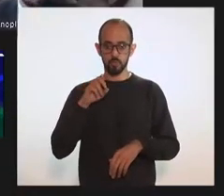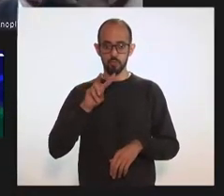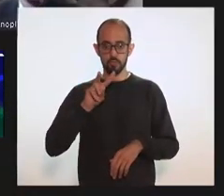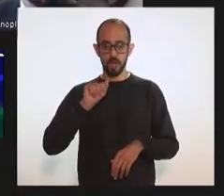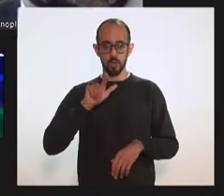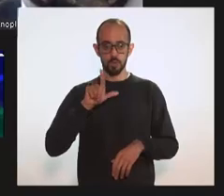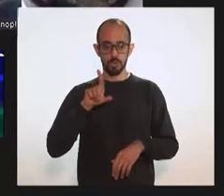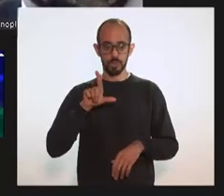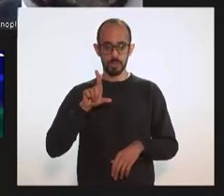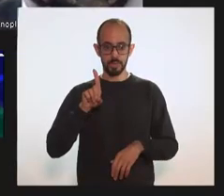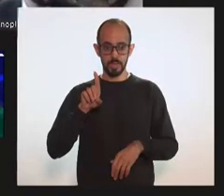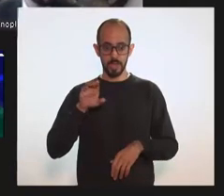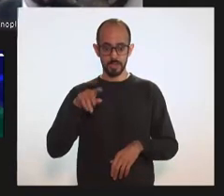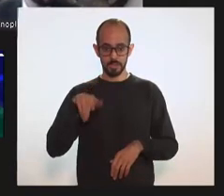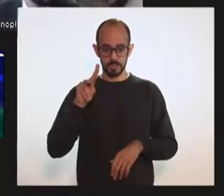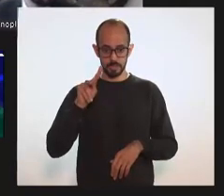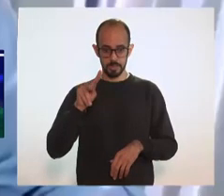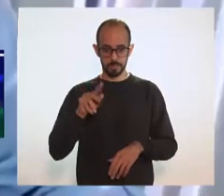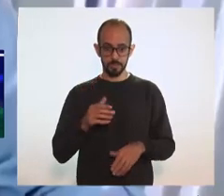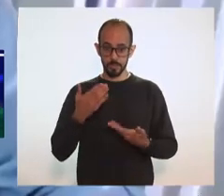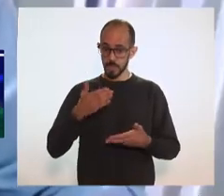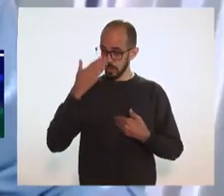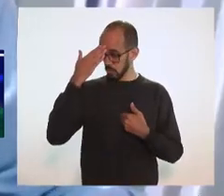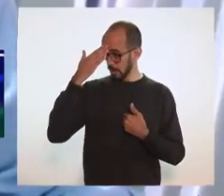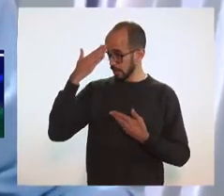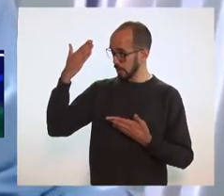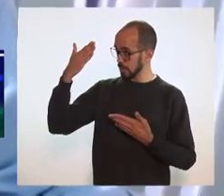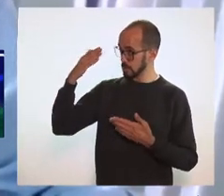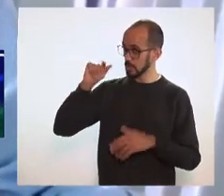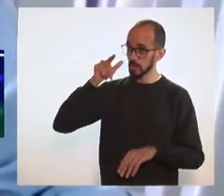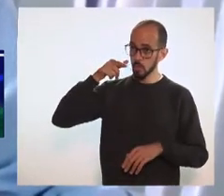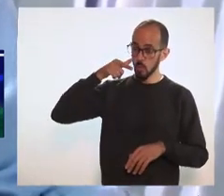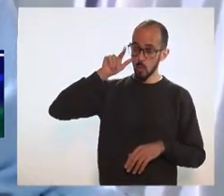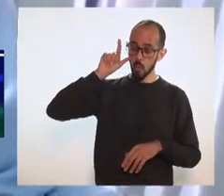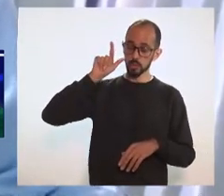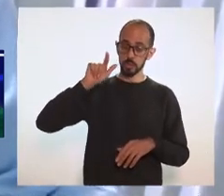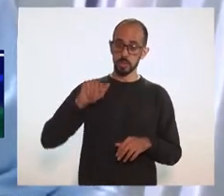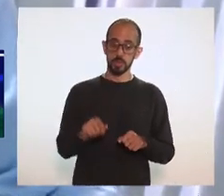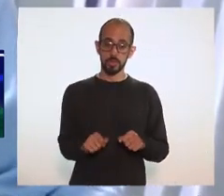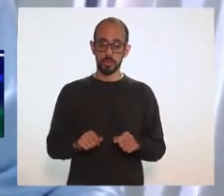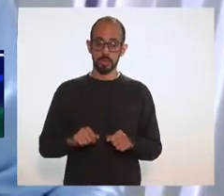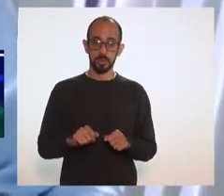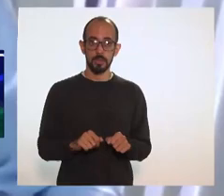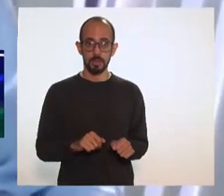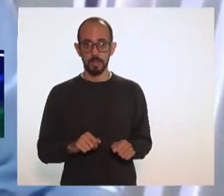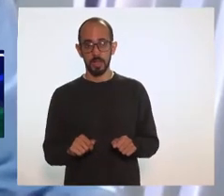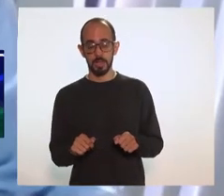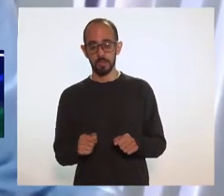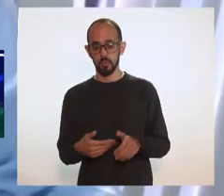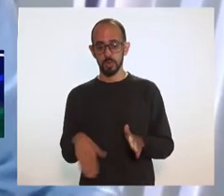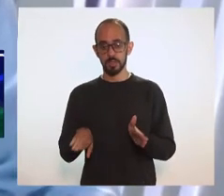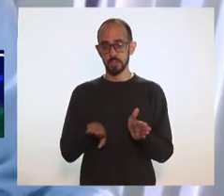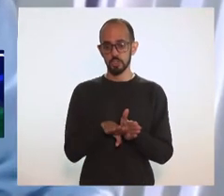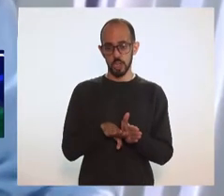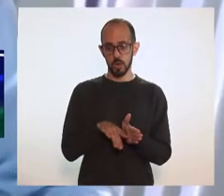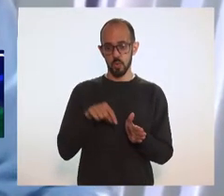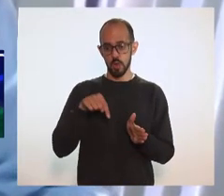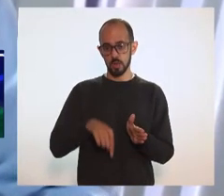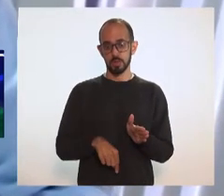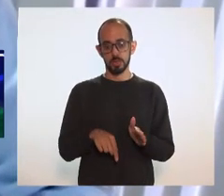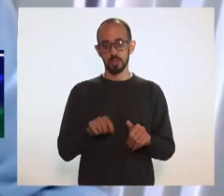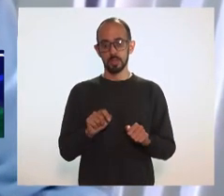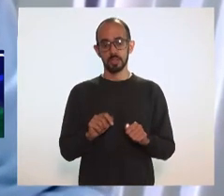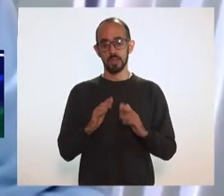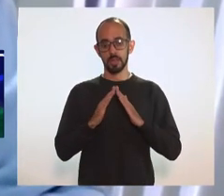Só queria agradecer, presidente. Ontem foi trazida ao plenário a questão relacionada à